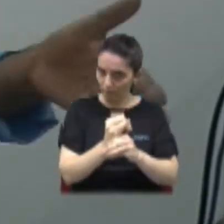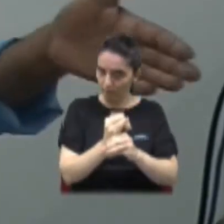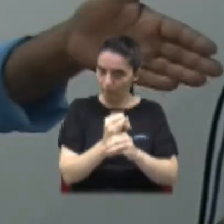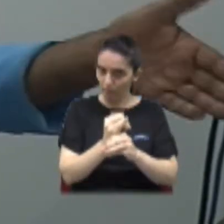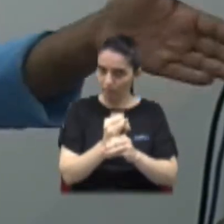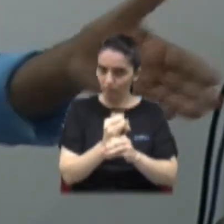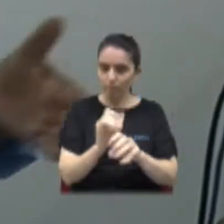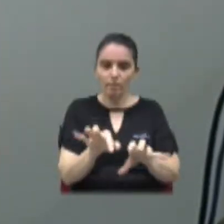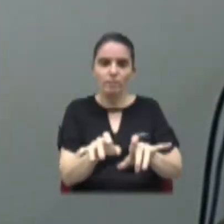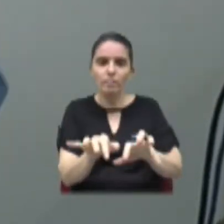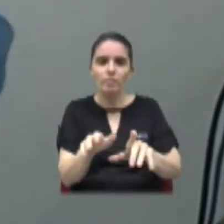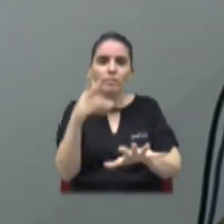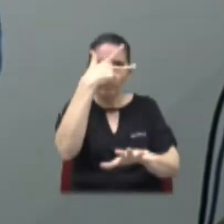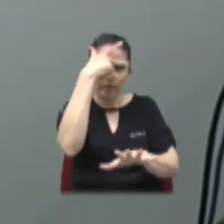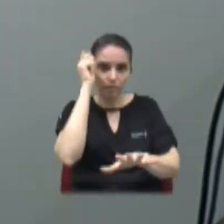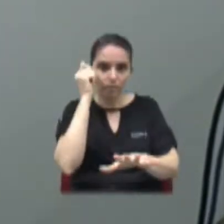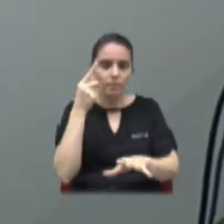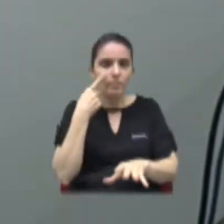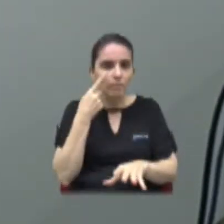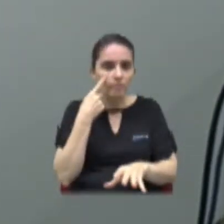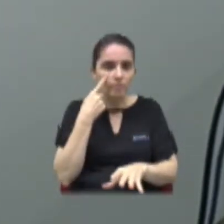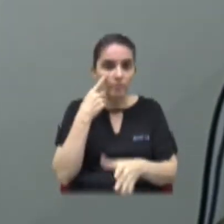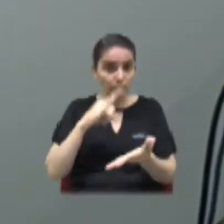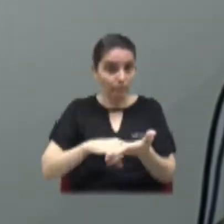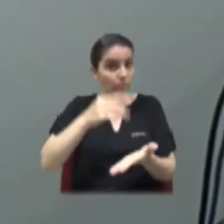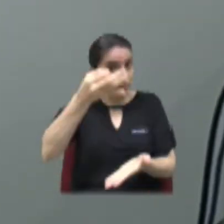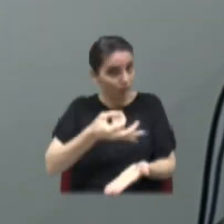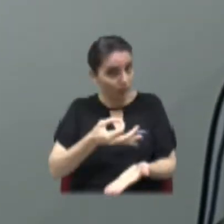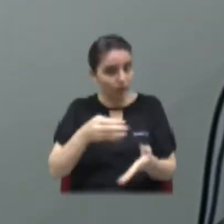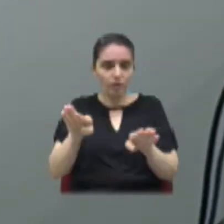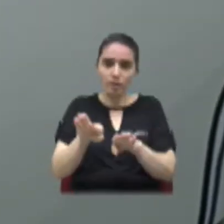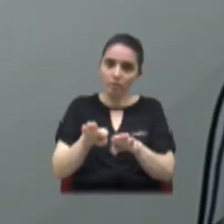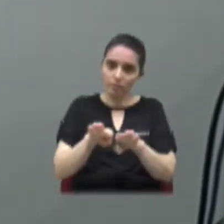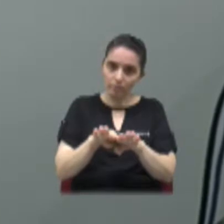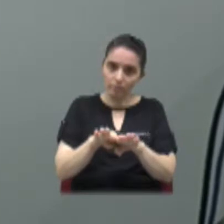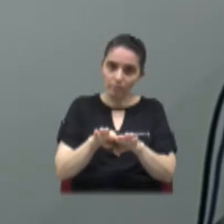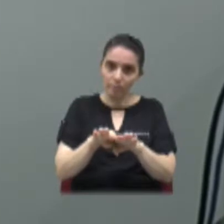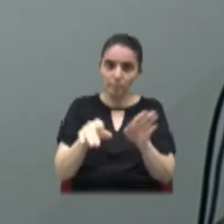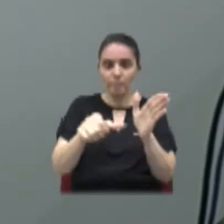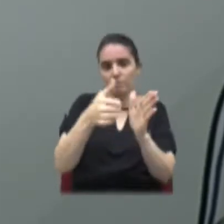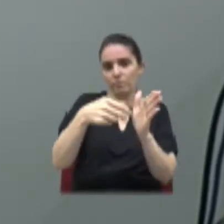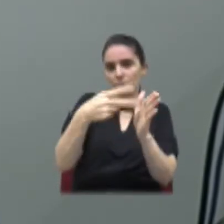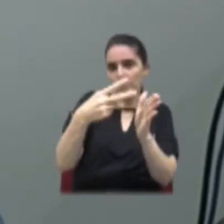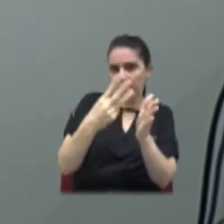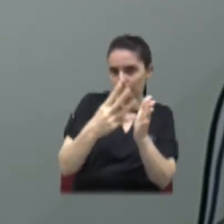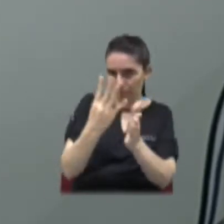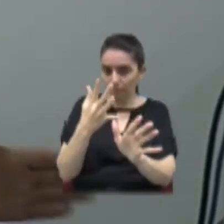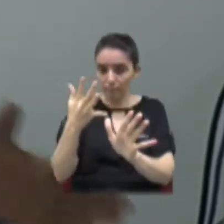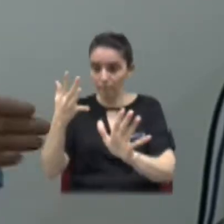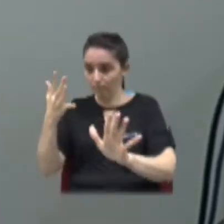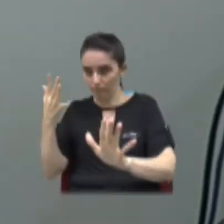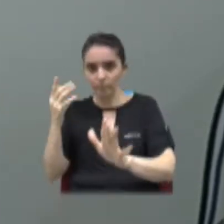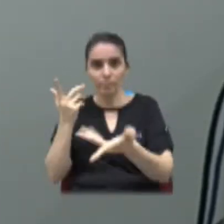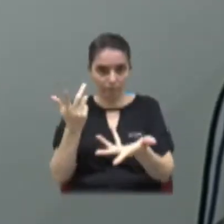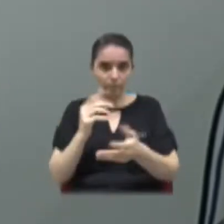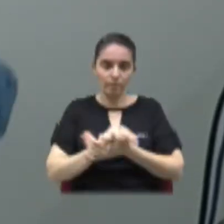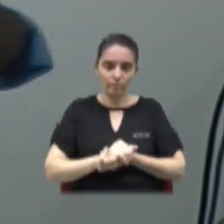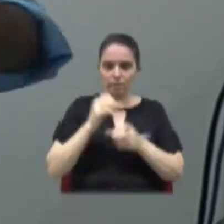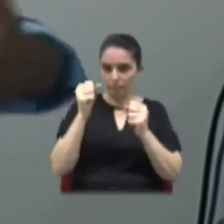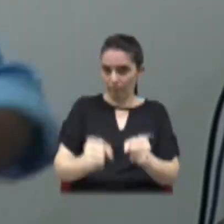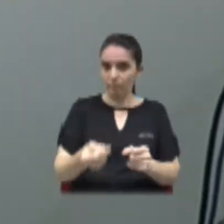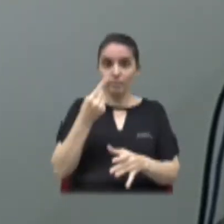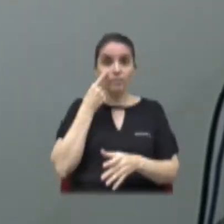muito comum encontrarmos com pessoas, olha, preciso saber como está meu nome, se eu ainda estou na lista, faz tanto tempo que eu moro em Limeira, nasci em Limeira,